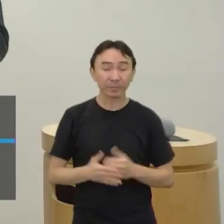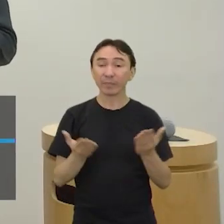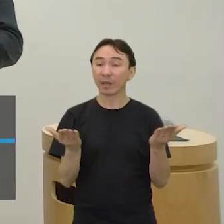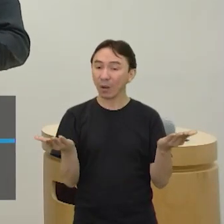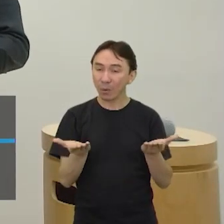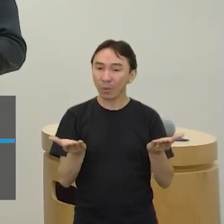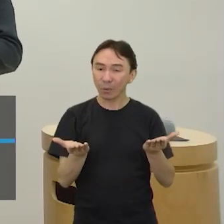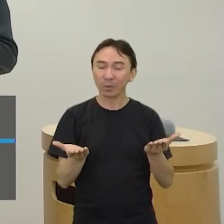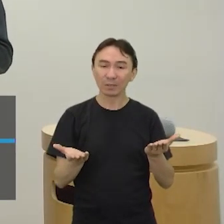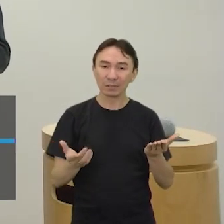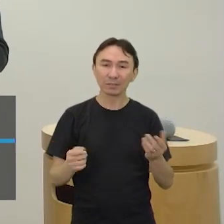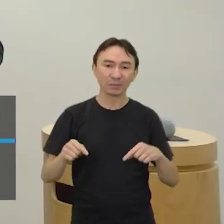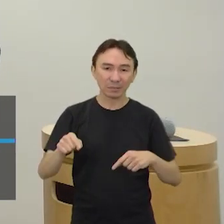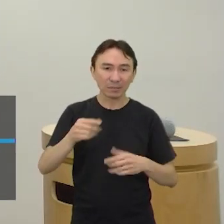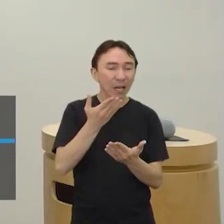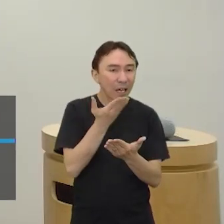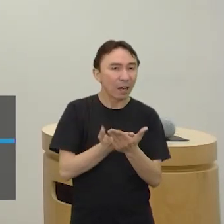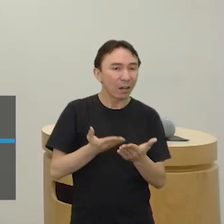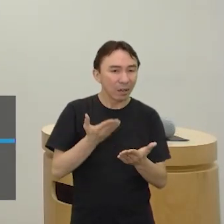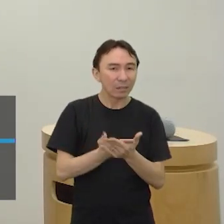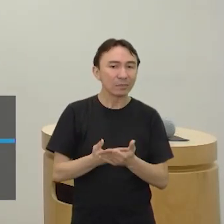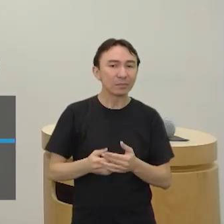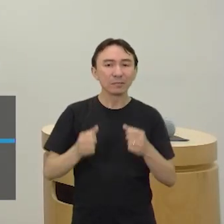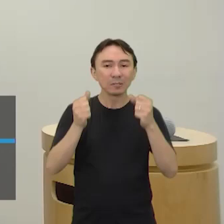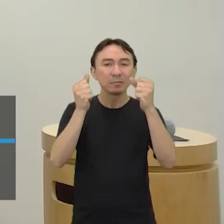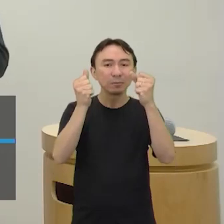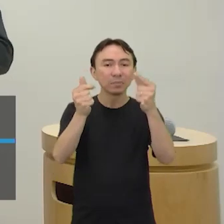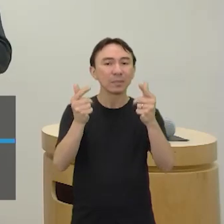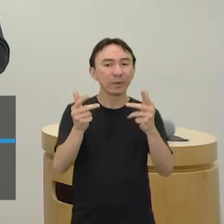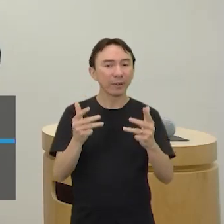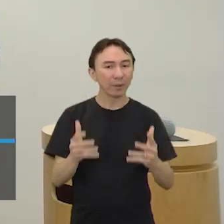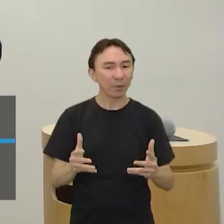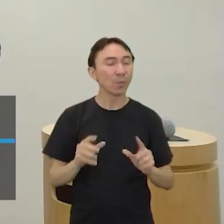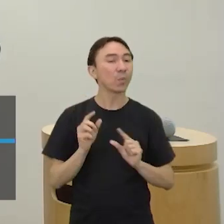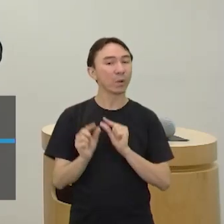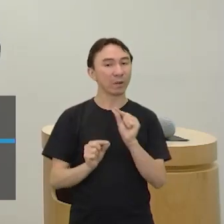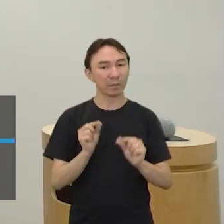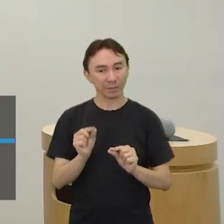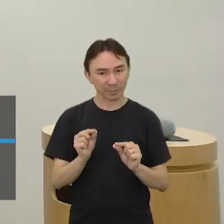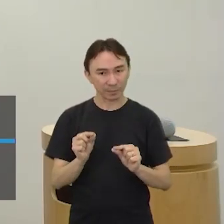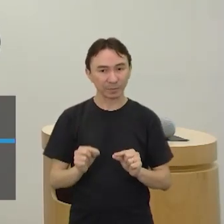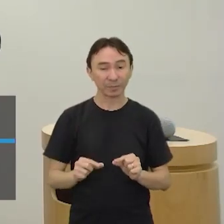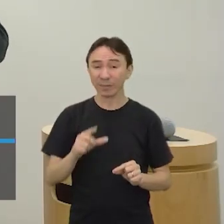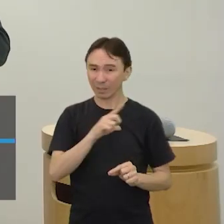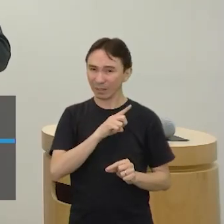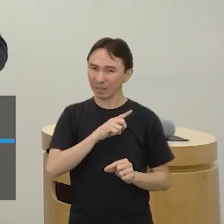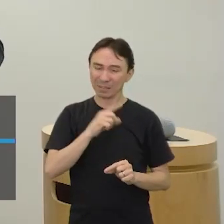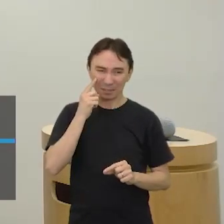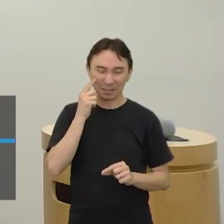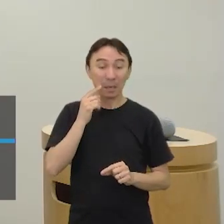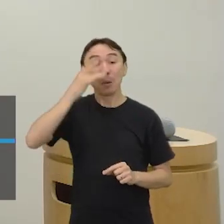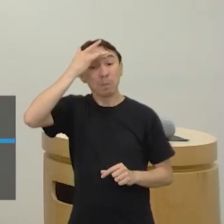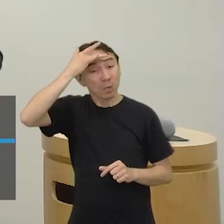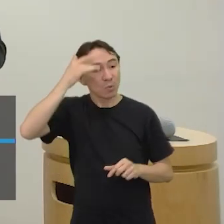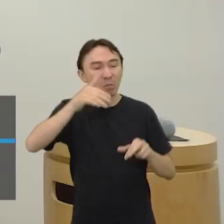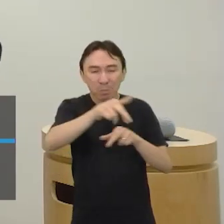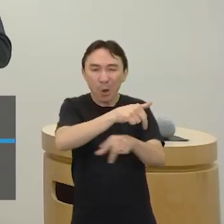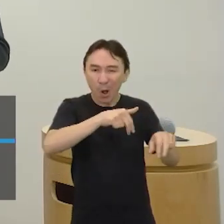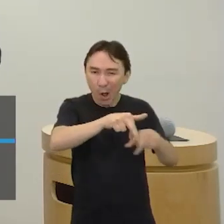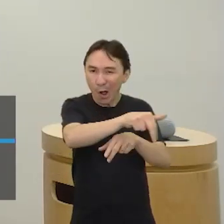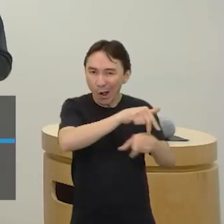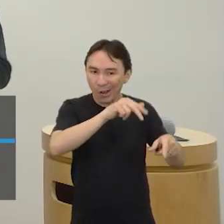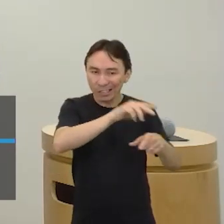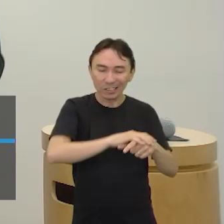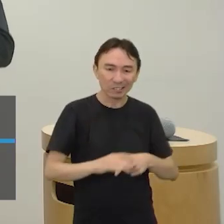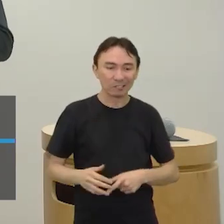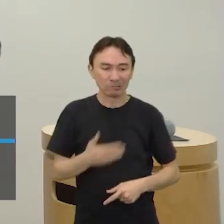numa seara da aula, onde a gente vai falar sobre as formas de controle popular, e eu vou fazer um bate-bola aqui com a